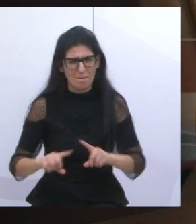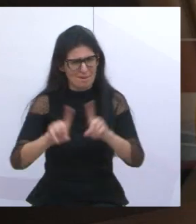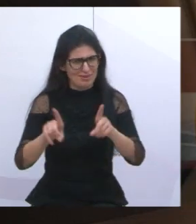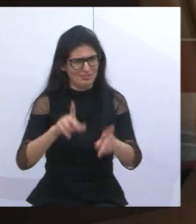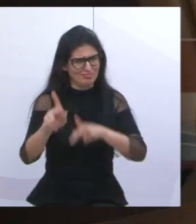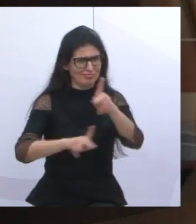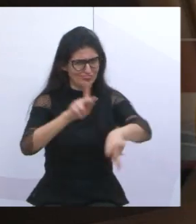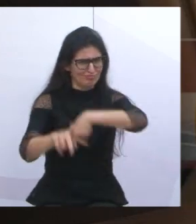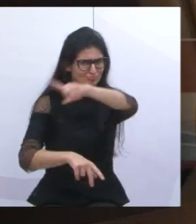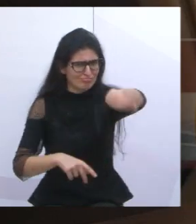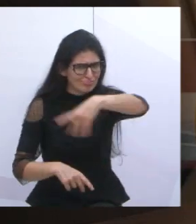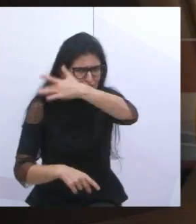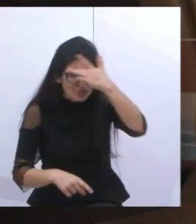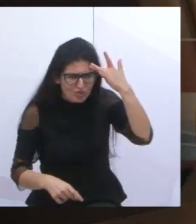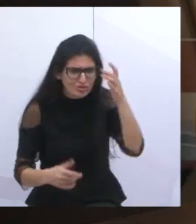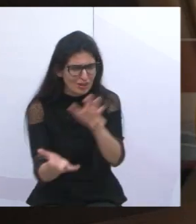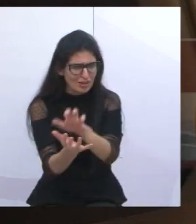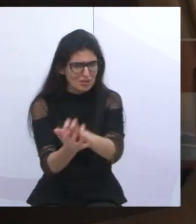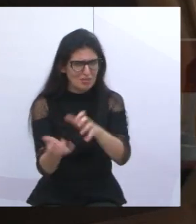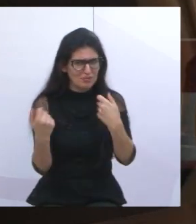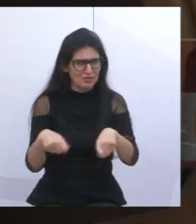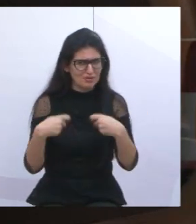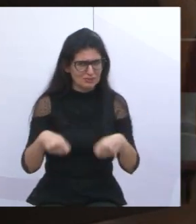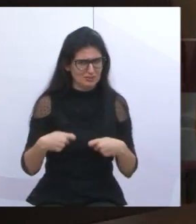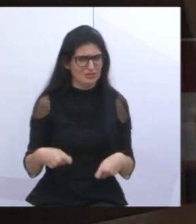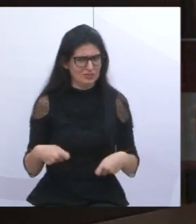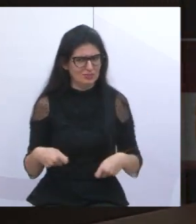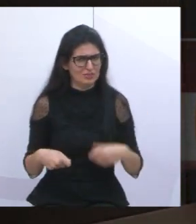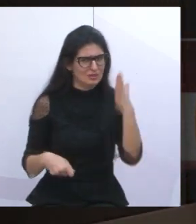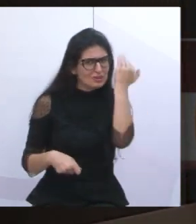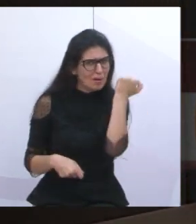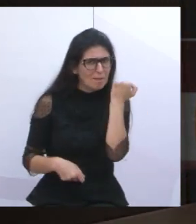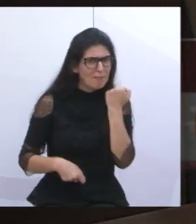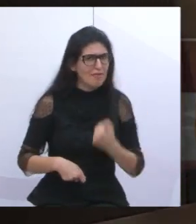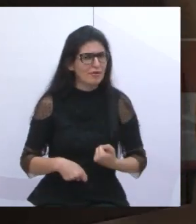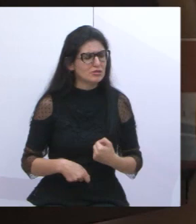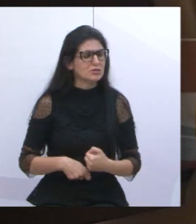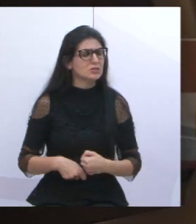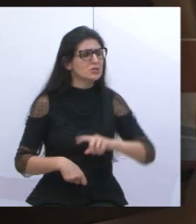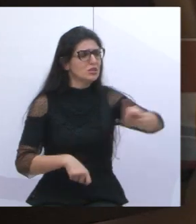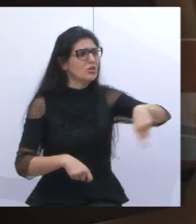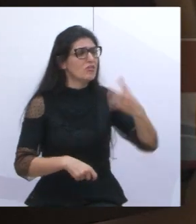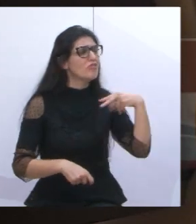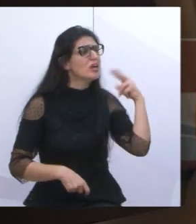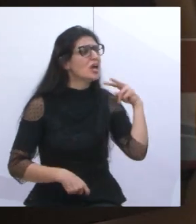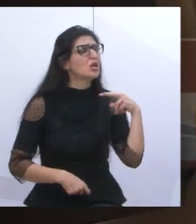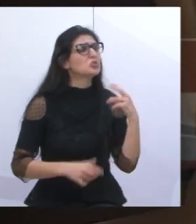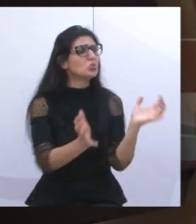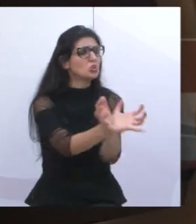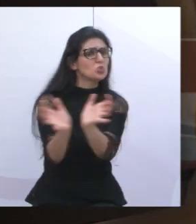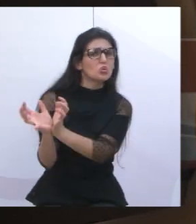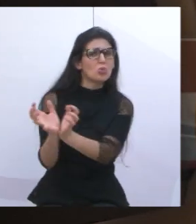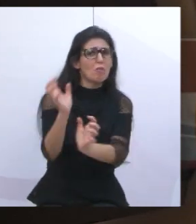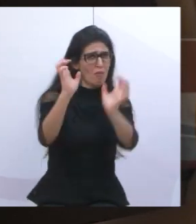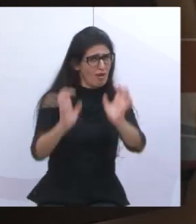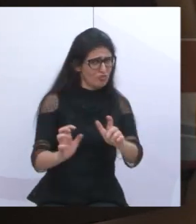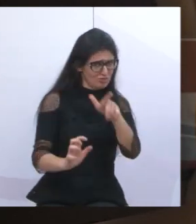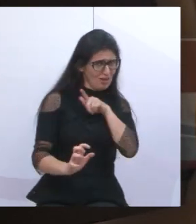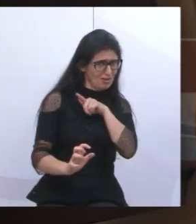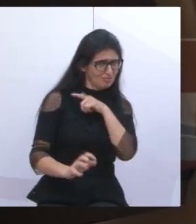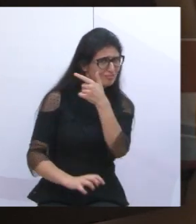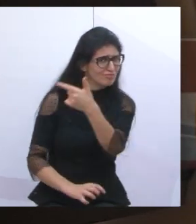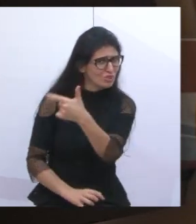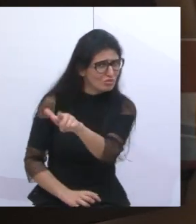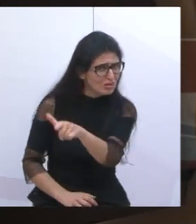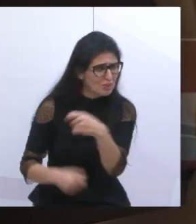bem como agem determinados vereadores dessa casa. E nosso partido e nosso governo fez uma escolha: governar